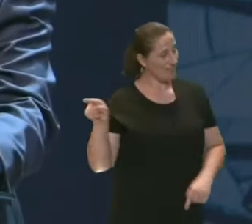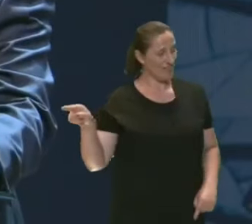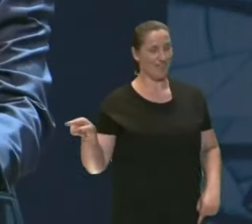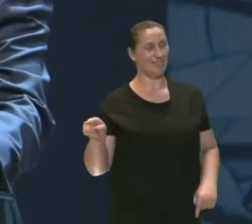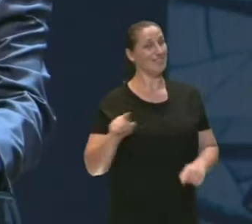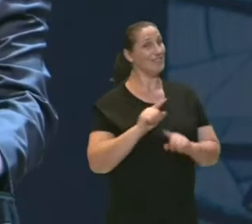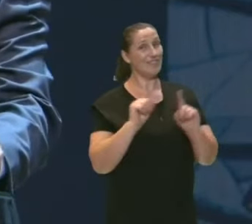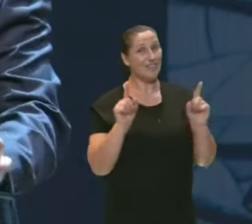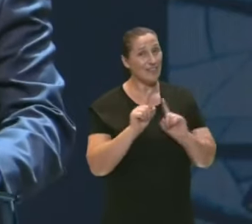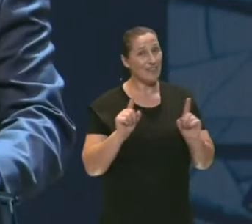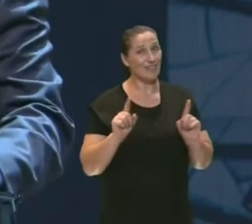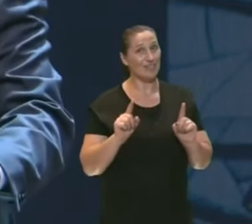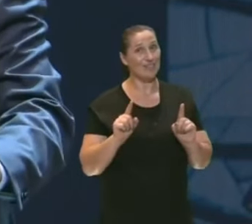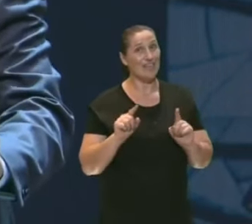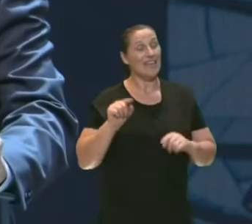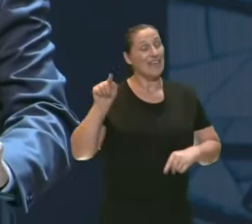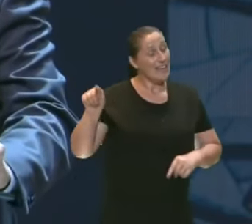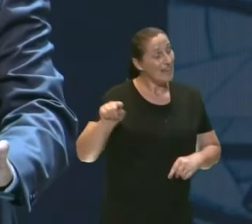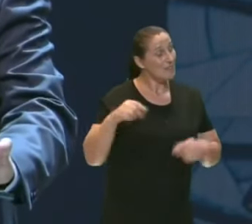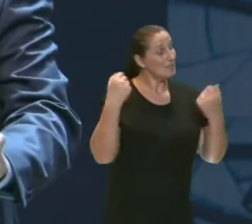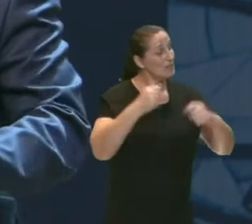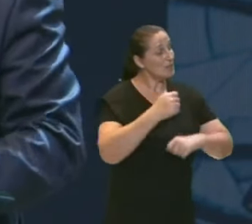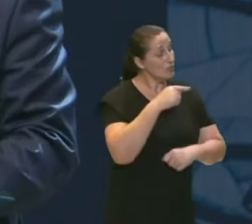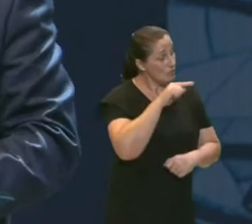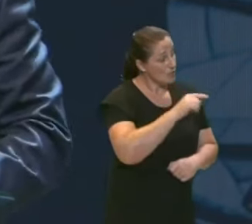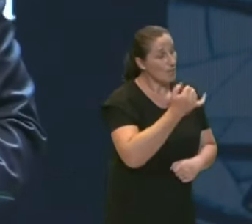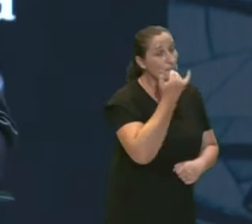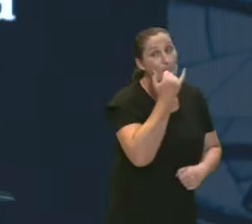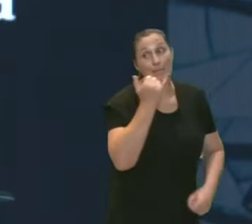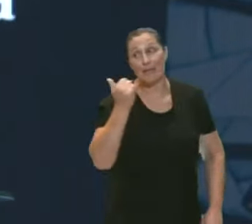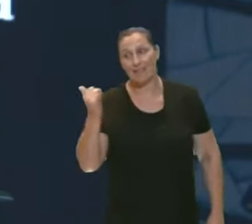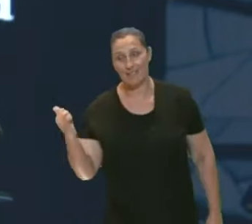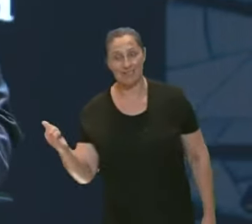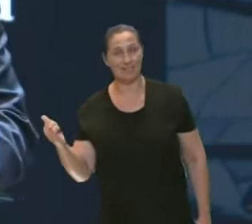mal, e eles precisam do seu perdão.